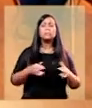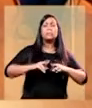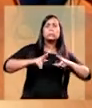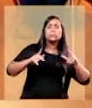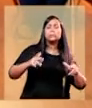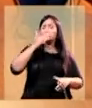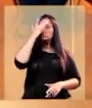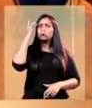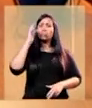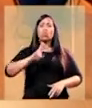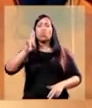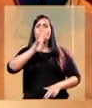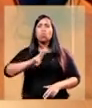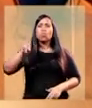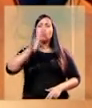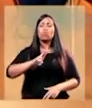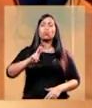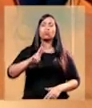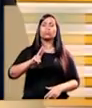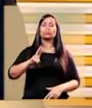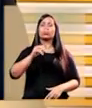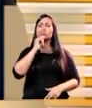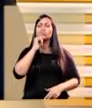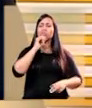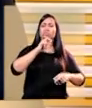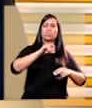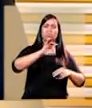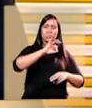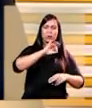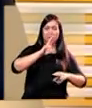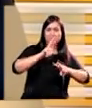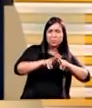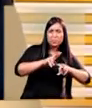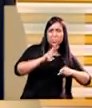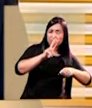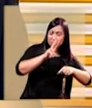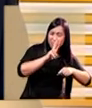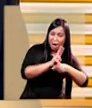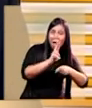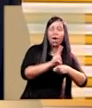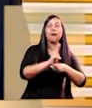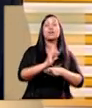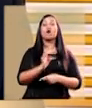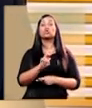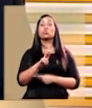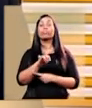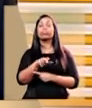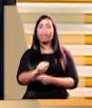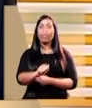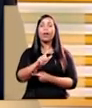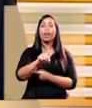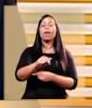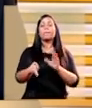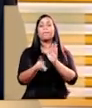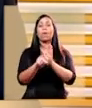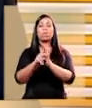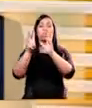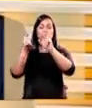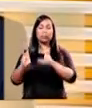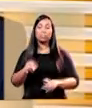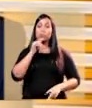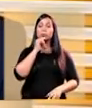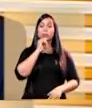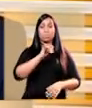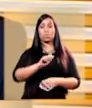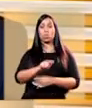a diferença, o pessoal usa muito, são termos, guarda, tutela, são correlatos a esse tema. Sim,